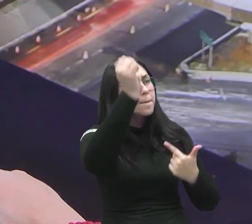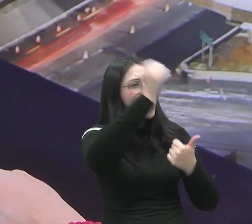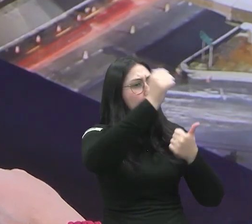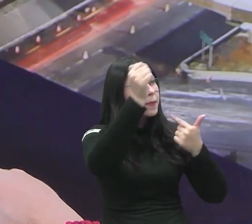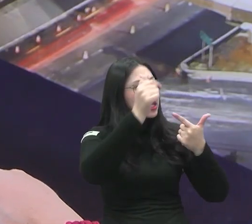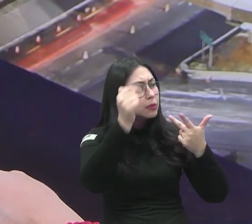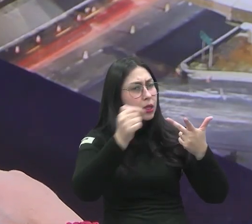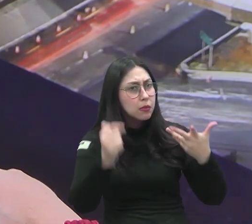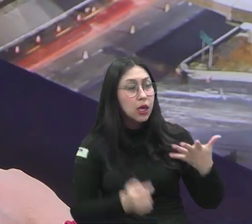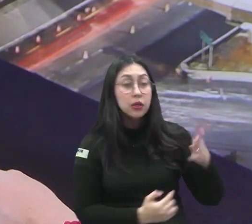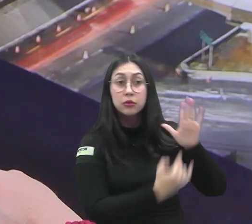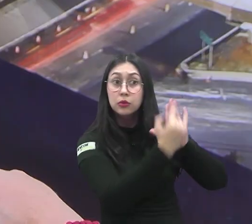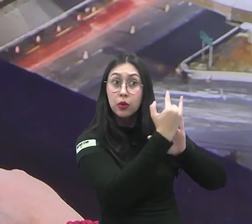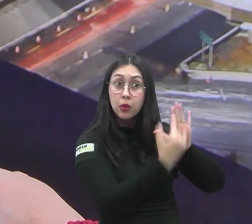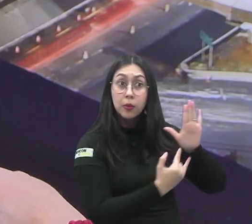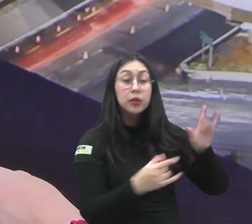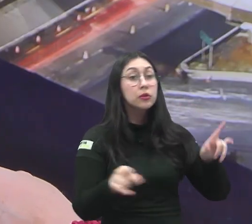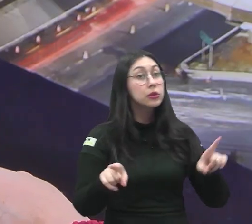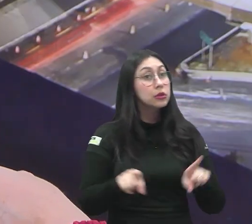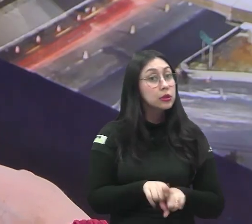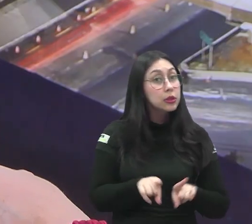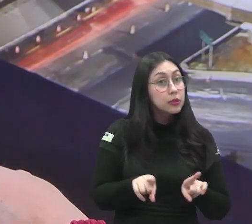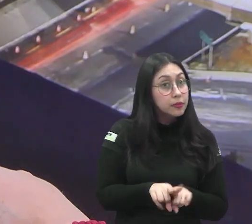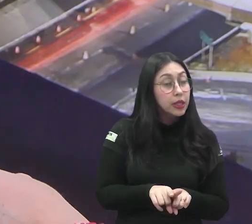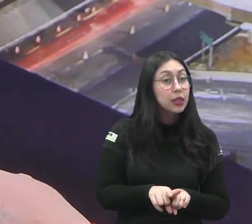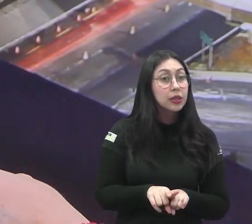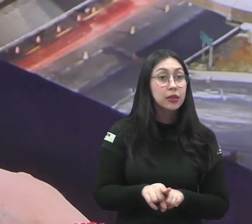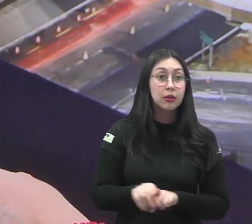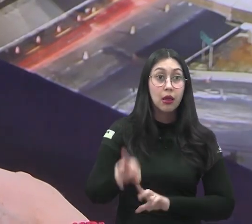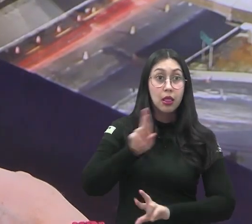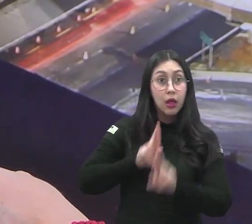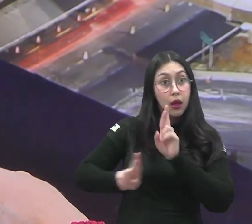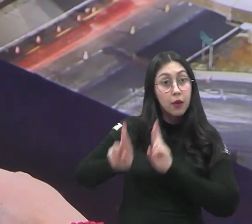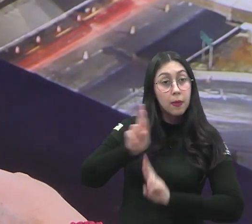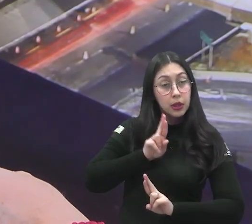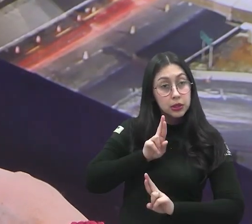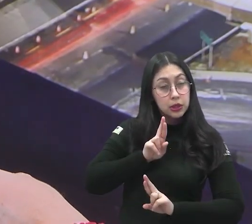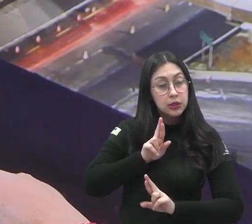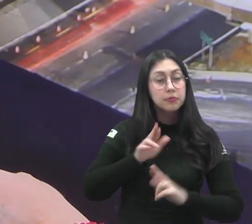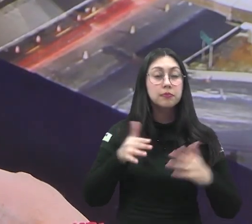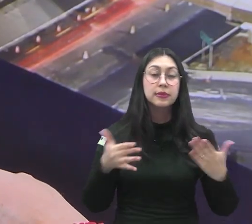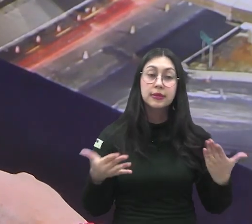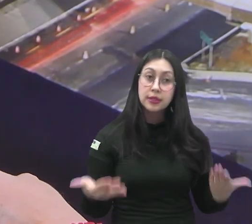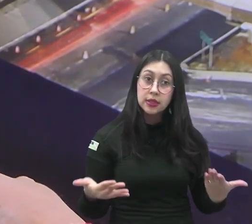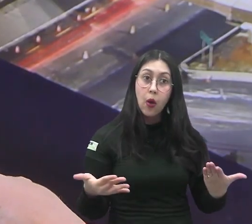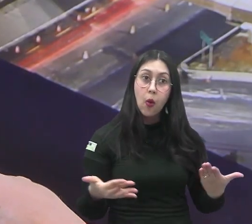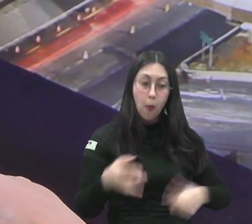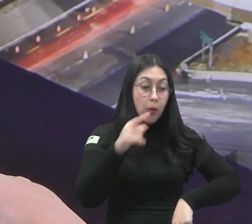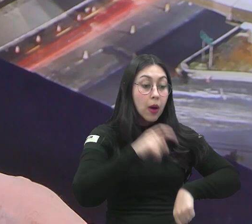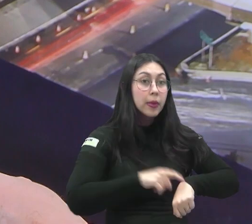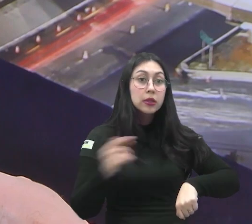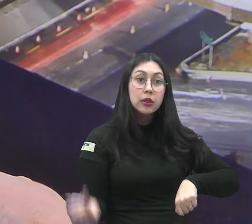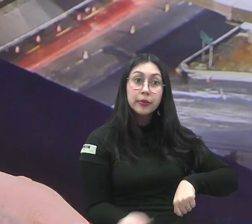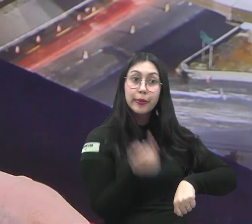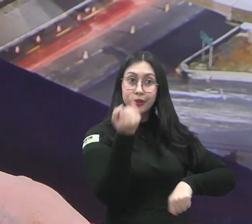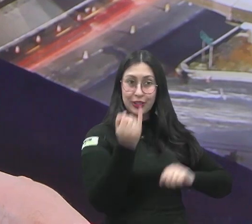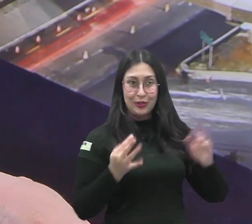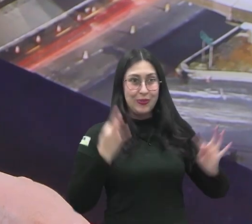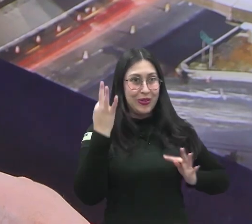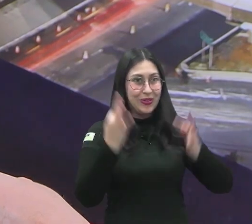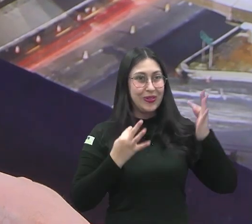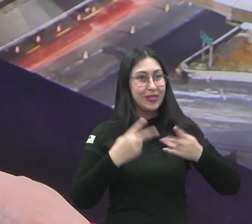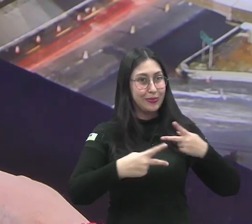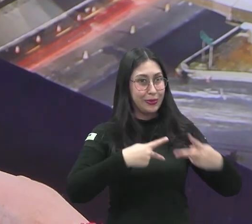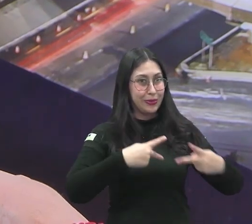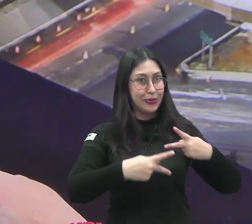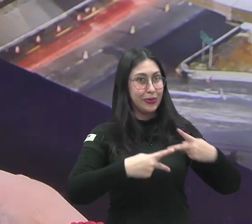foi apontado, né, tanto no relatório quanto também no resultado das oficinas. Então, é um grande momento